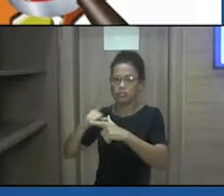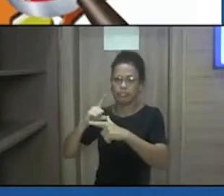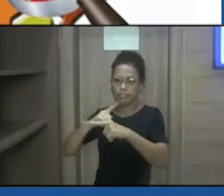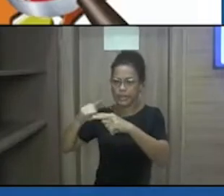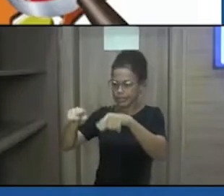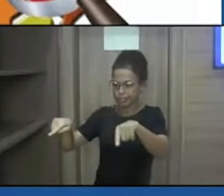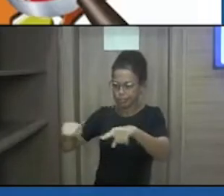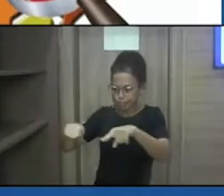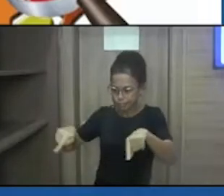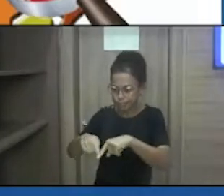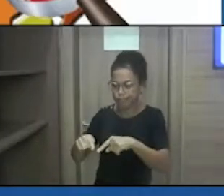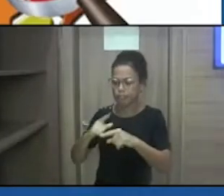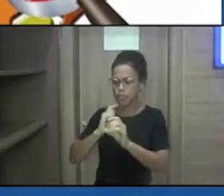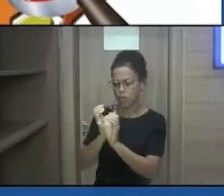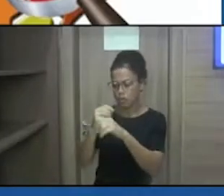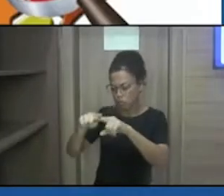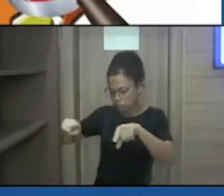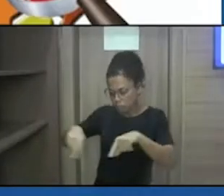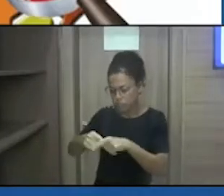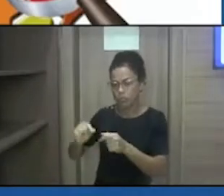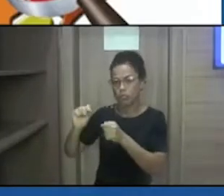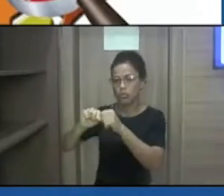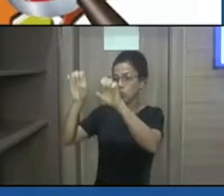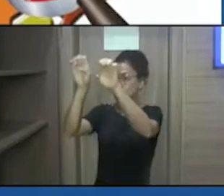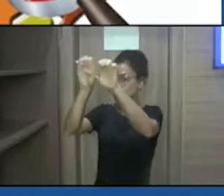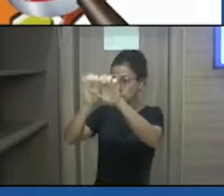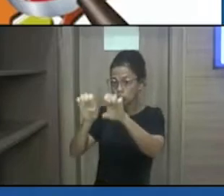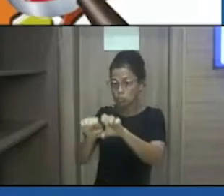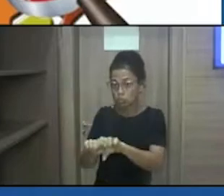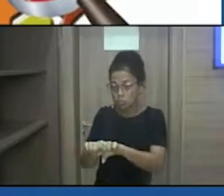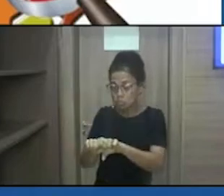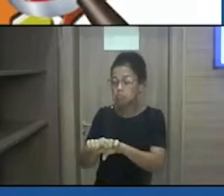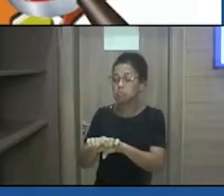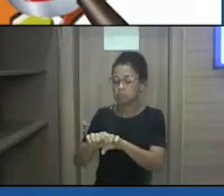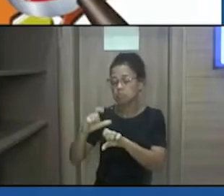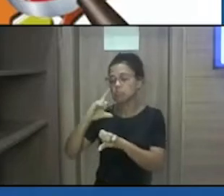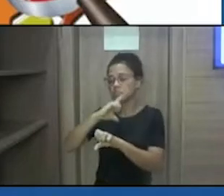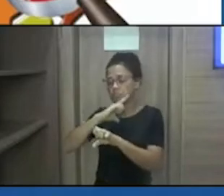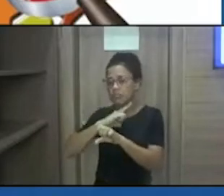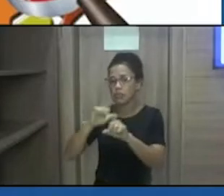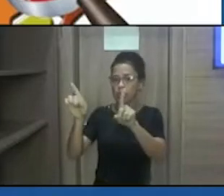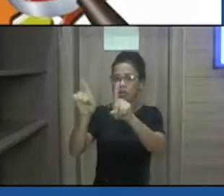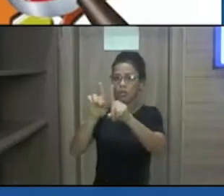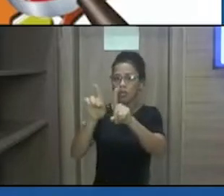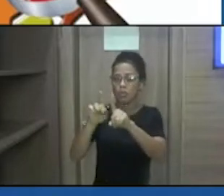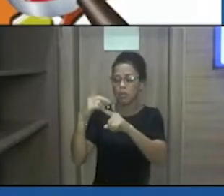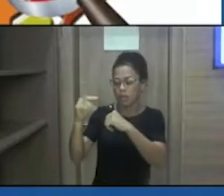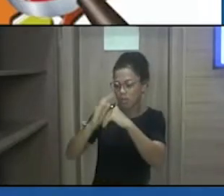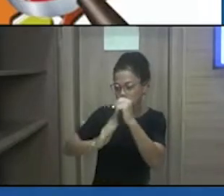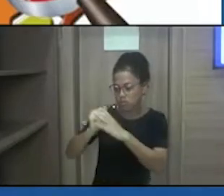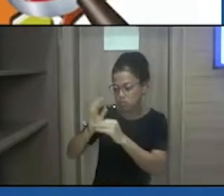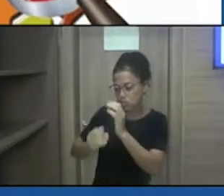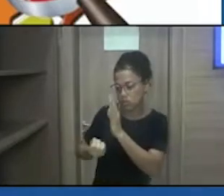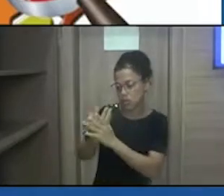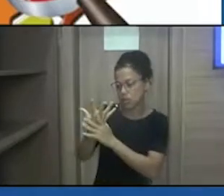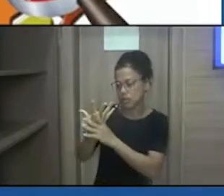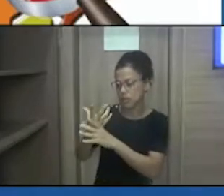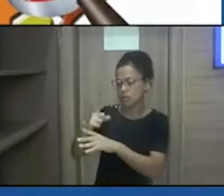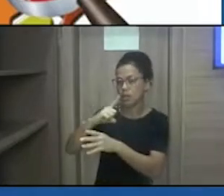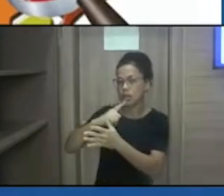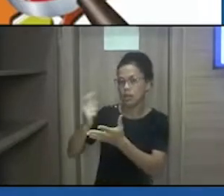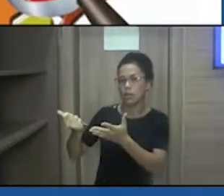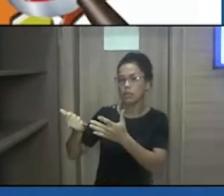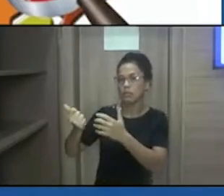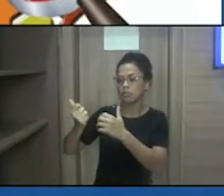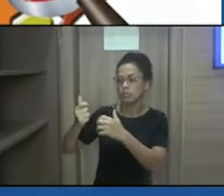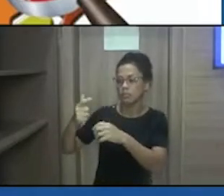laboratórios com alta estrutura, de grande porte. Então, isso também afeta a capacidade de produção e a qualidade,